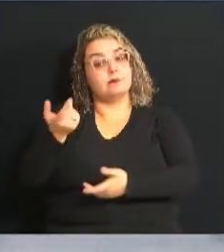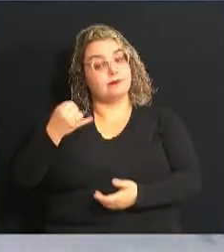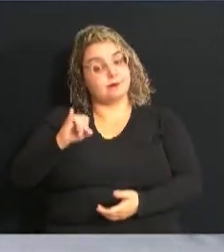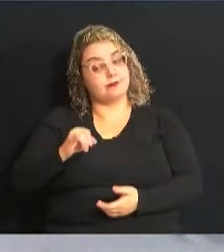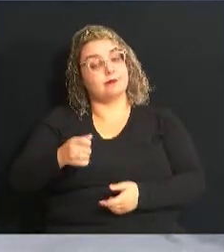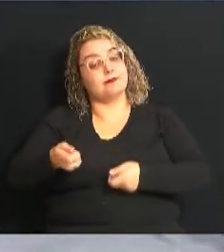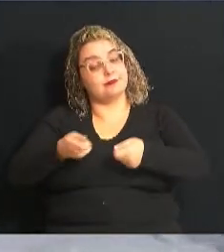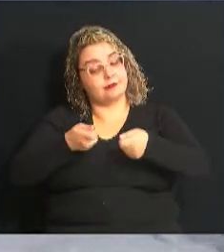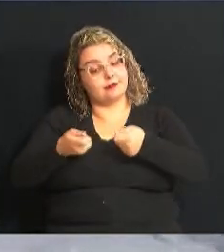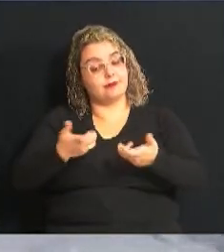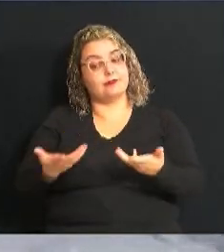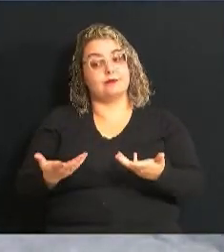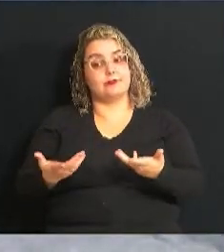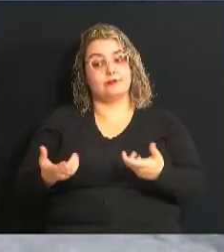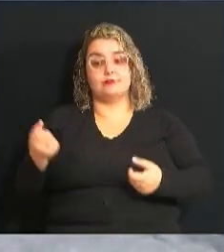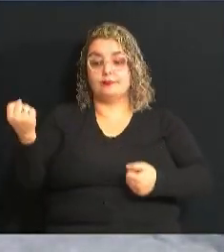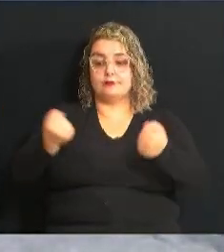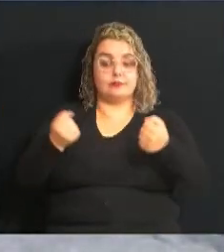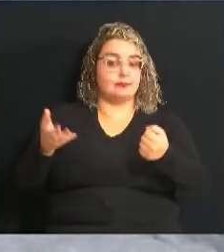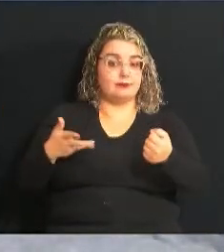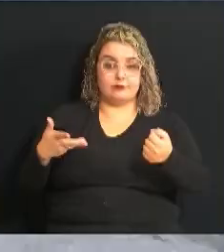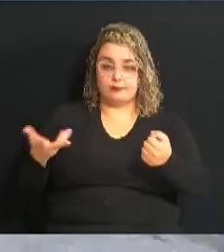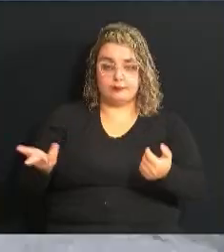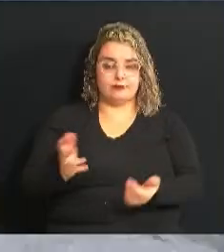esse ímpeto de dirigir em alta velocidade.